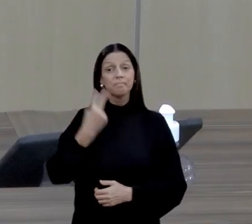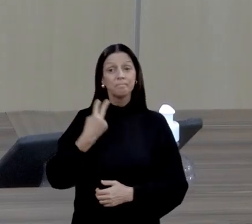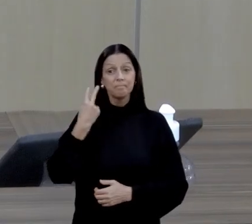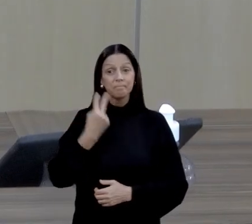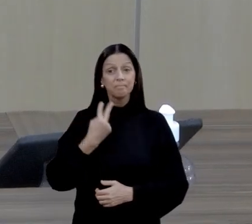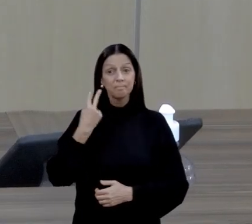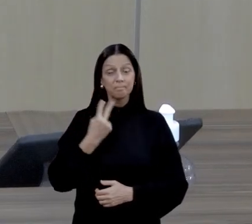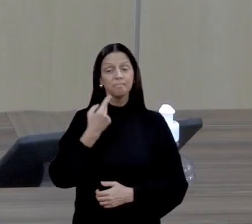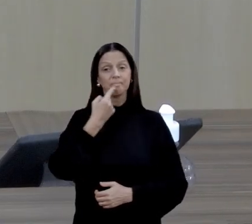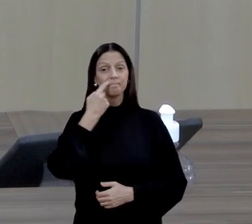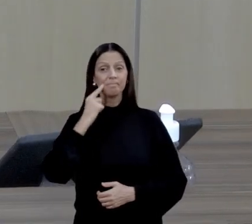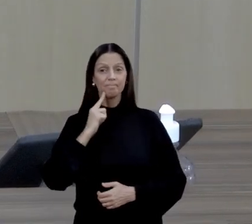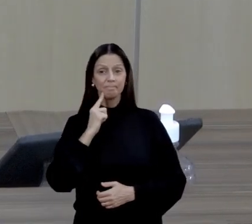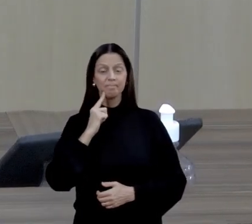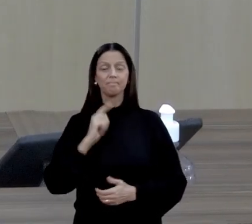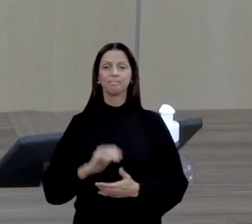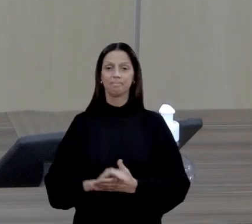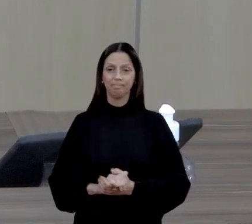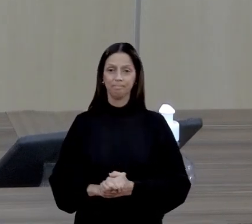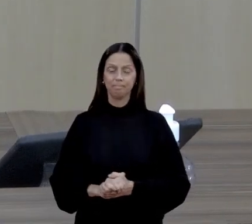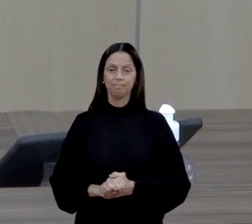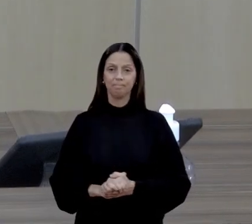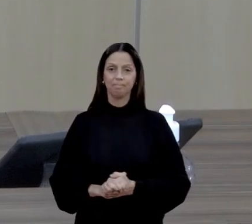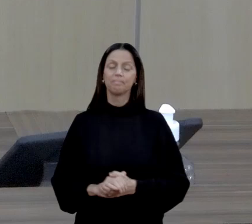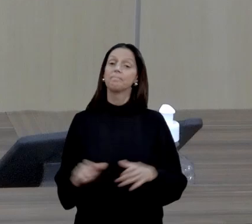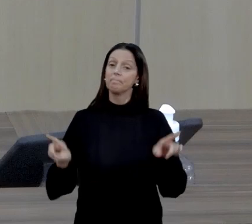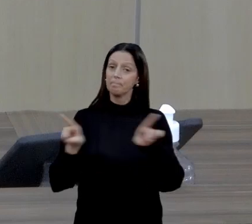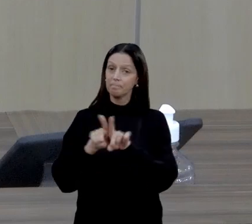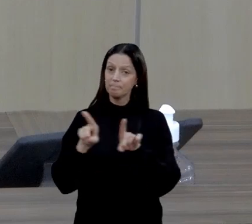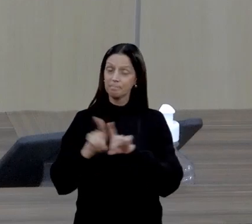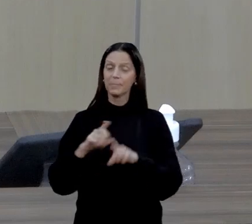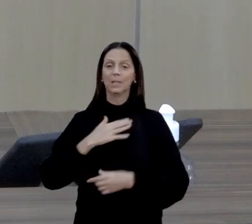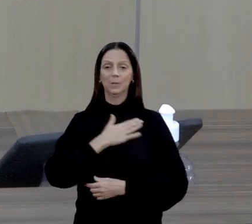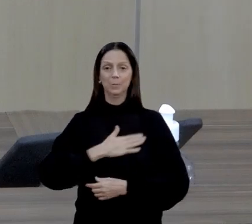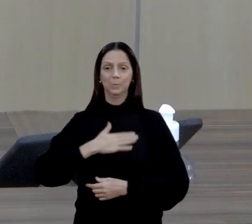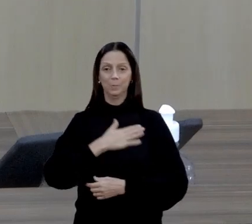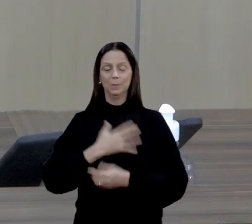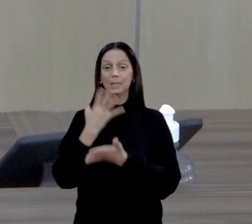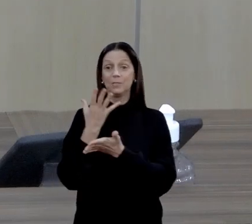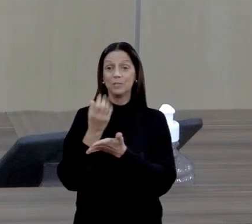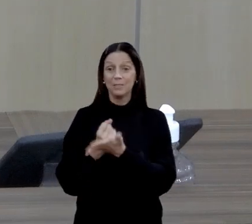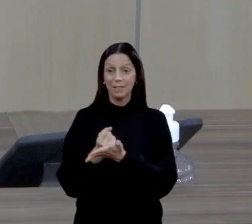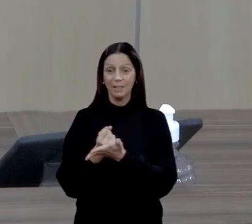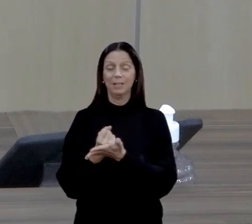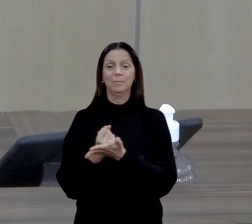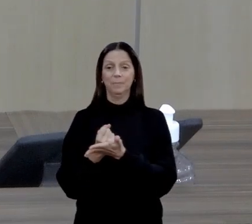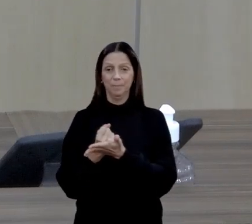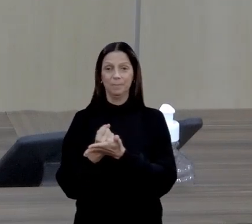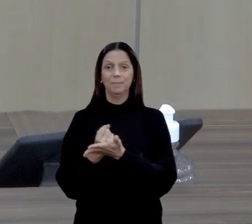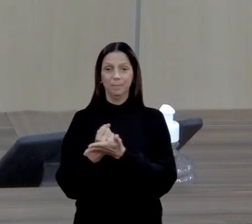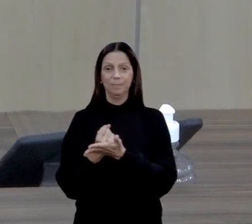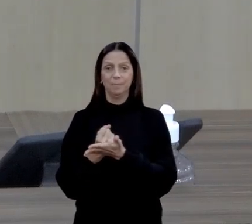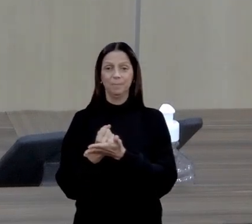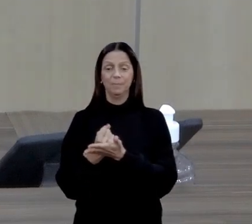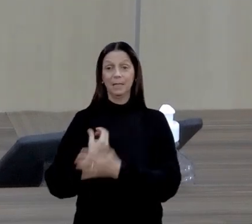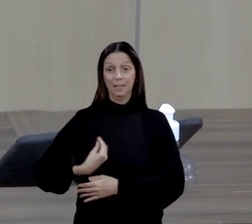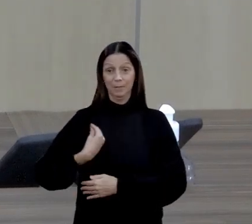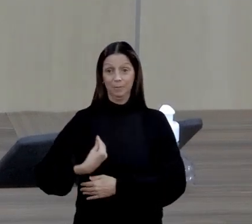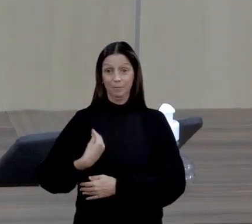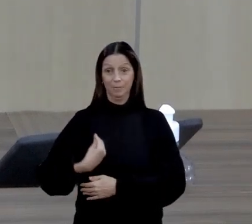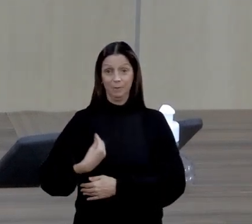vereador Diego Nazato. Também gostaria de registrar e agradecer a presença